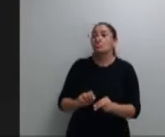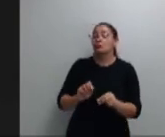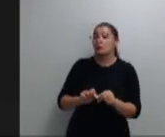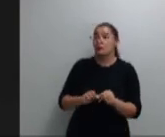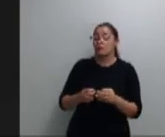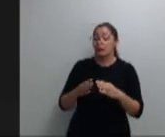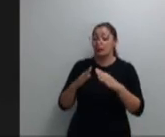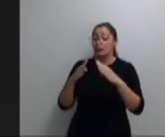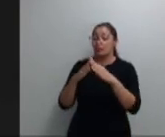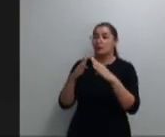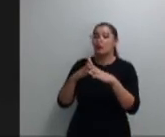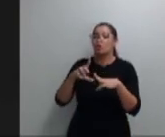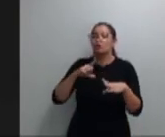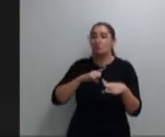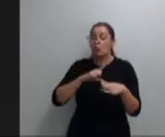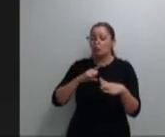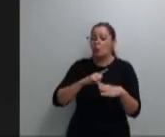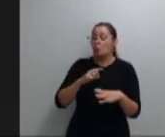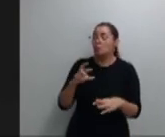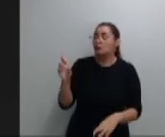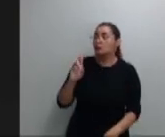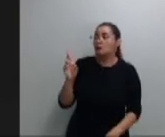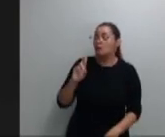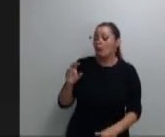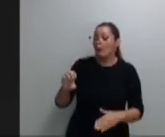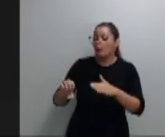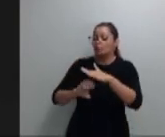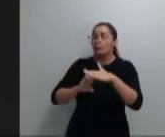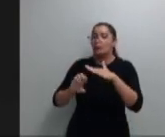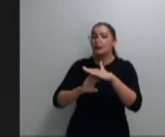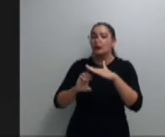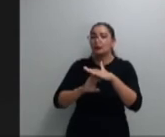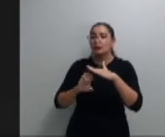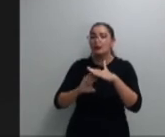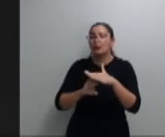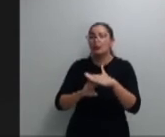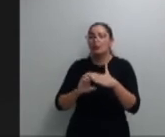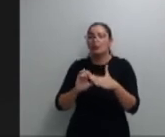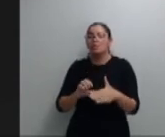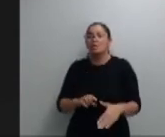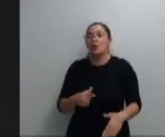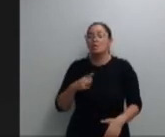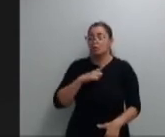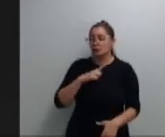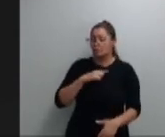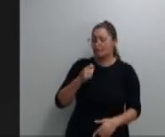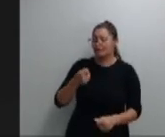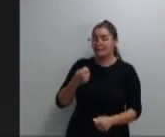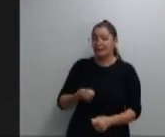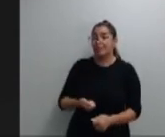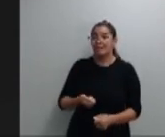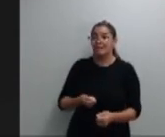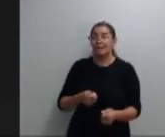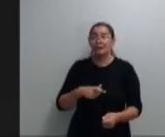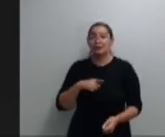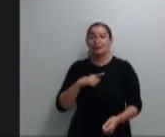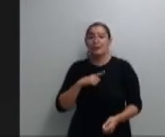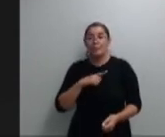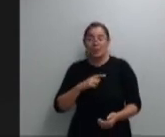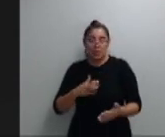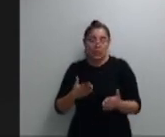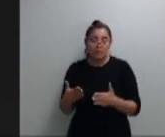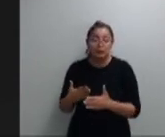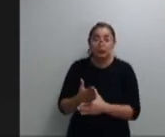do controle societário de uma empresa por outra ainda que não haja de imediato acesso por parte do novo